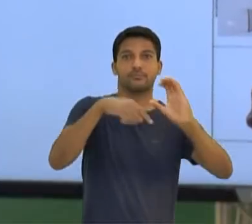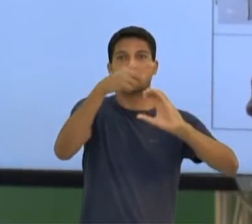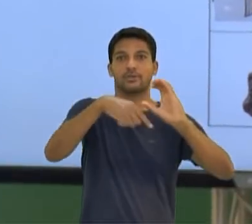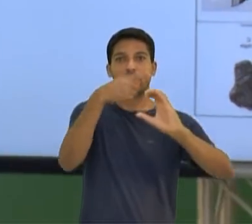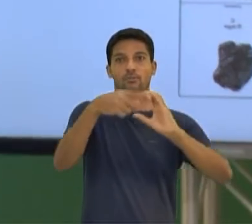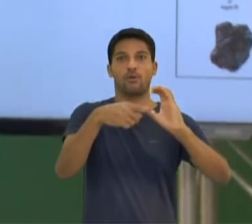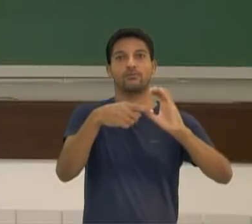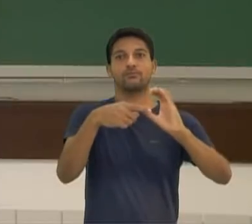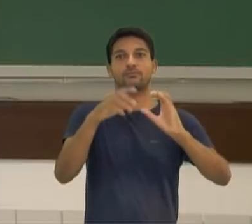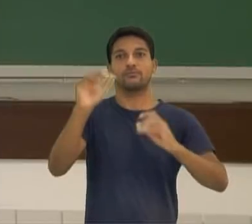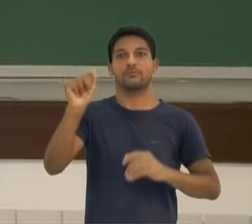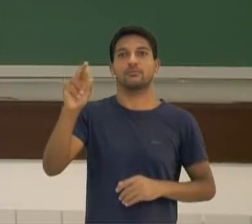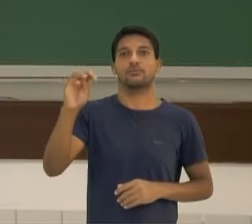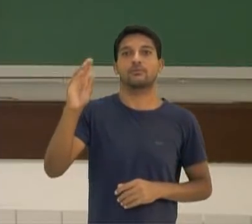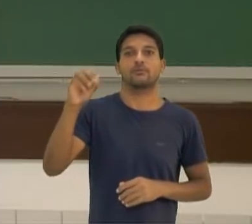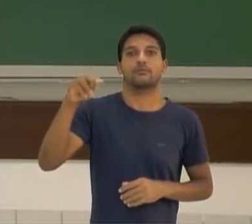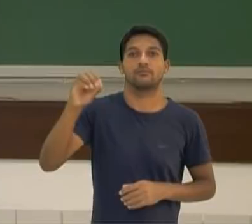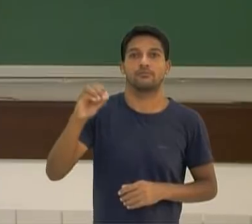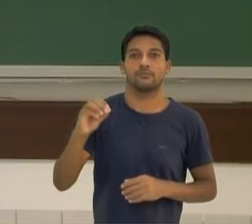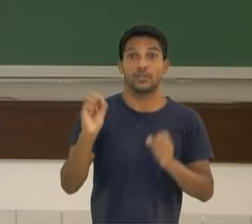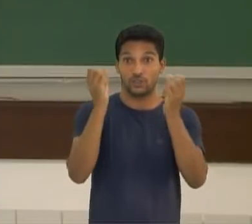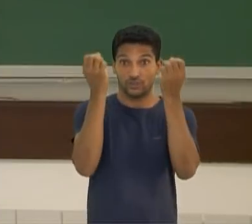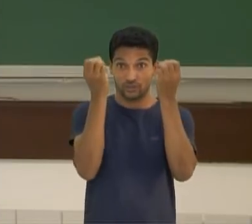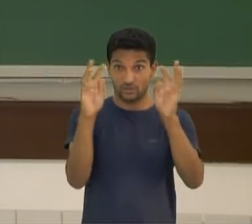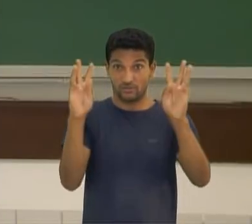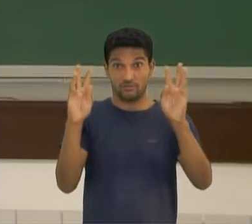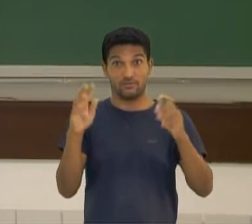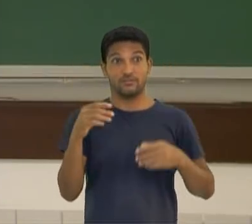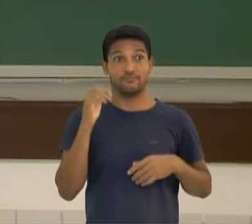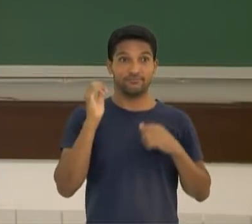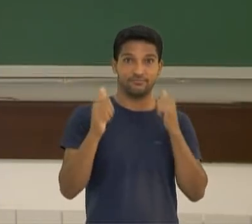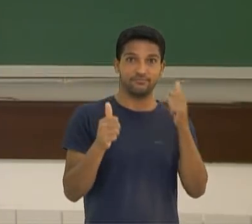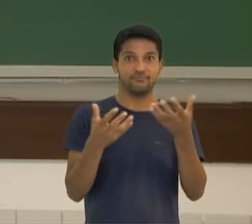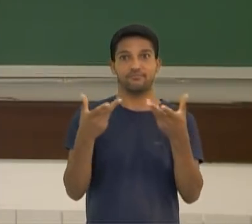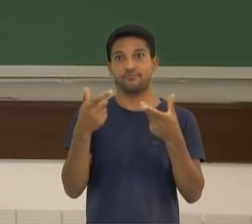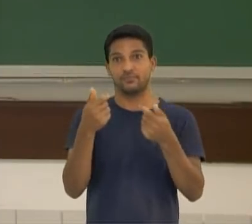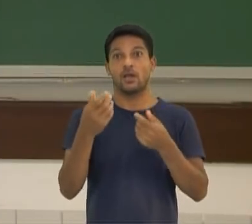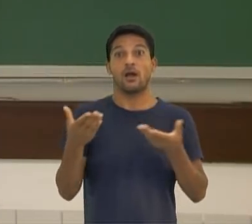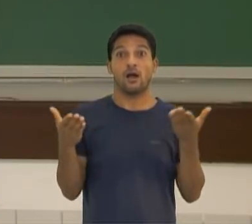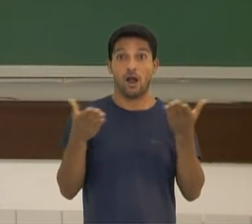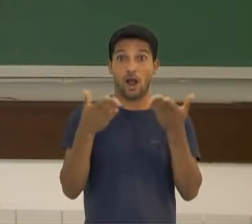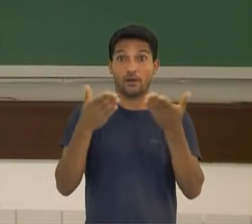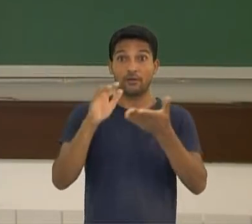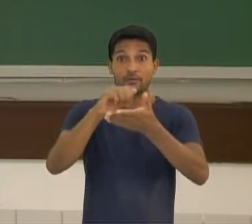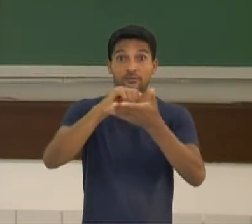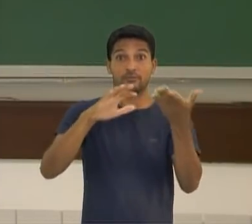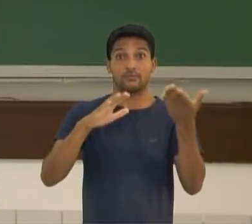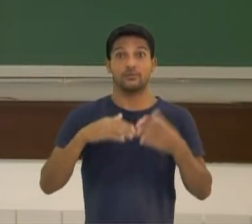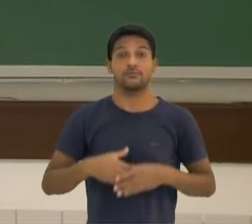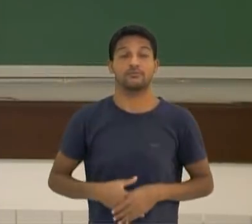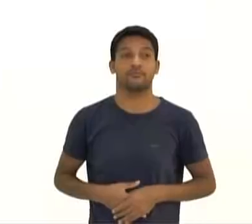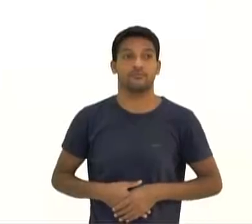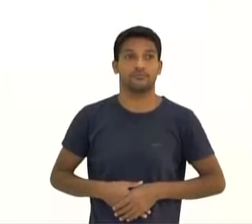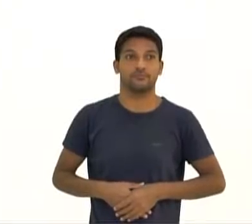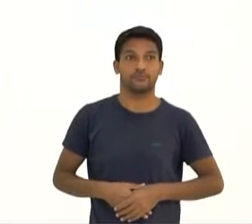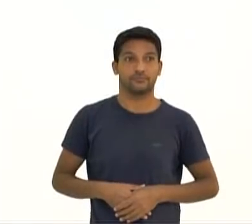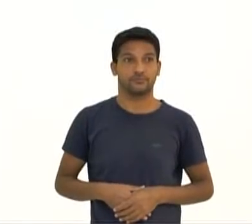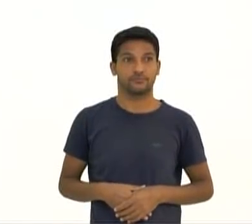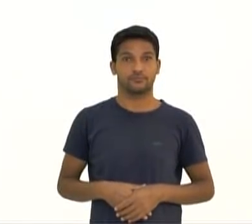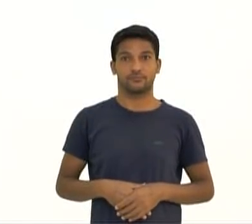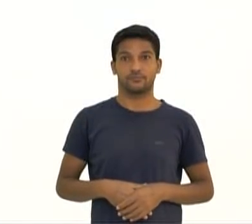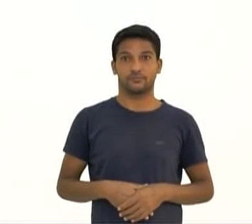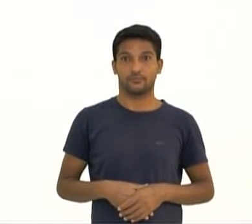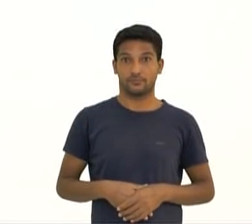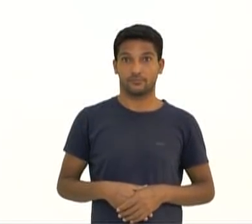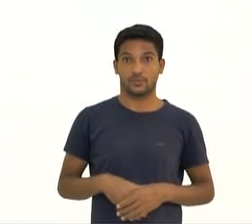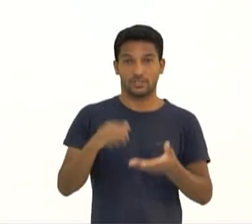galera? Maravilha, sensacional, espetacular. Atividades, bora praticar? Esse